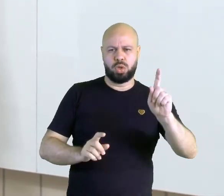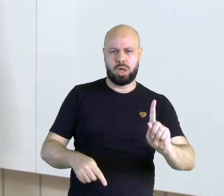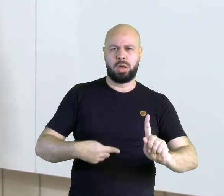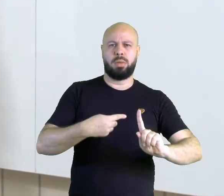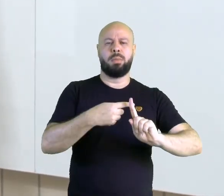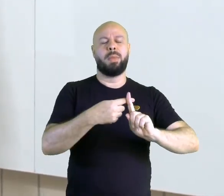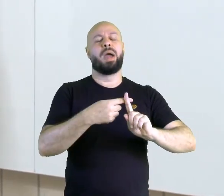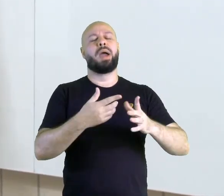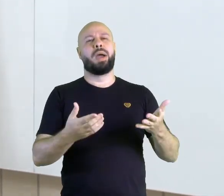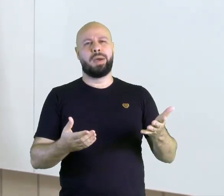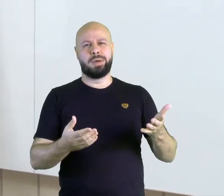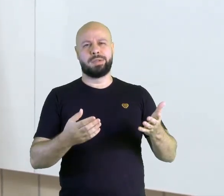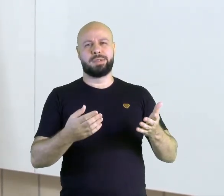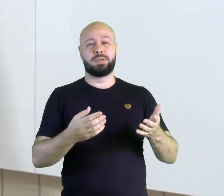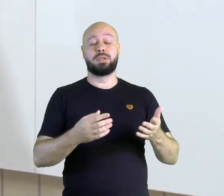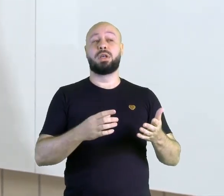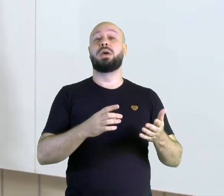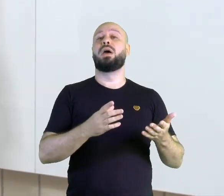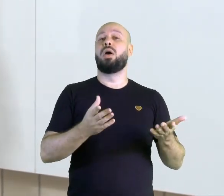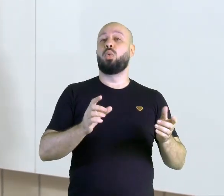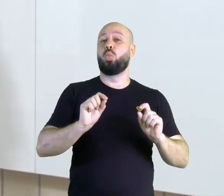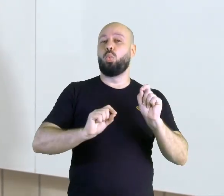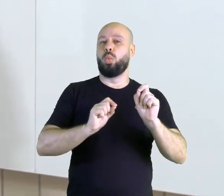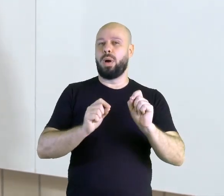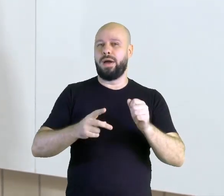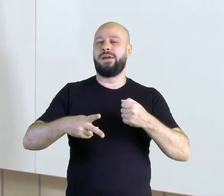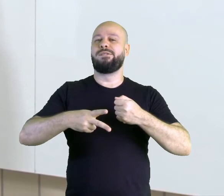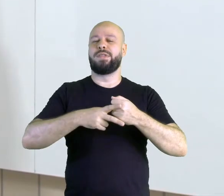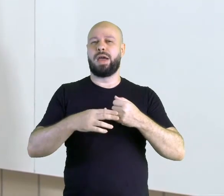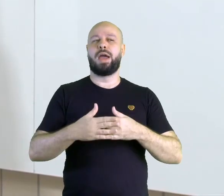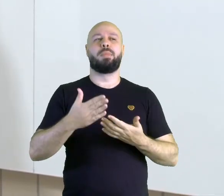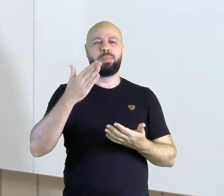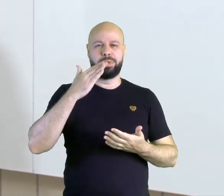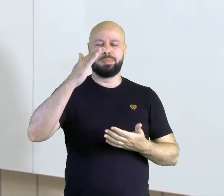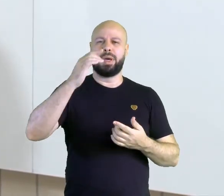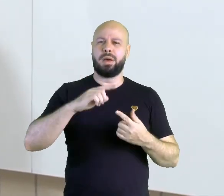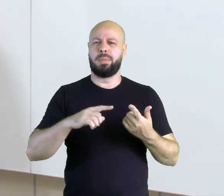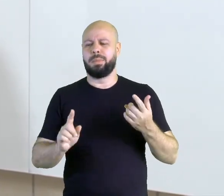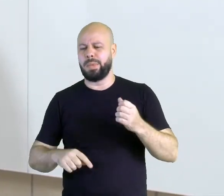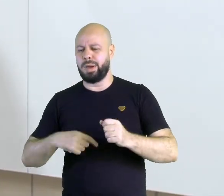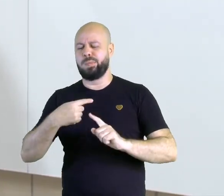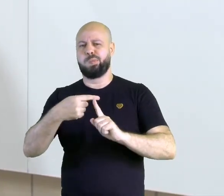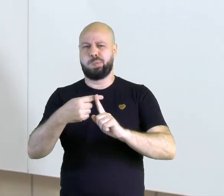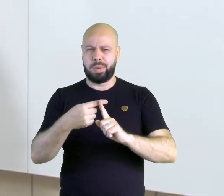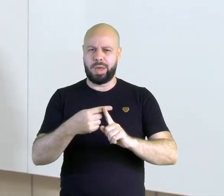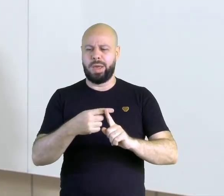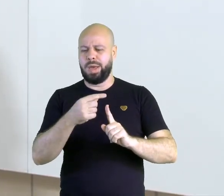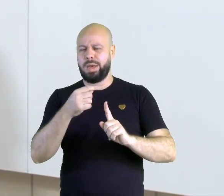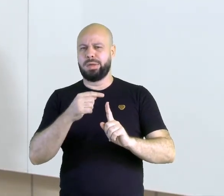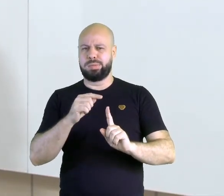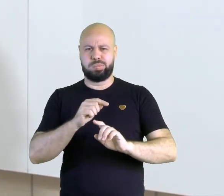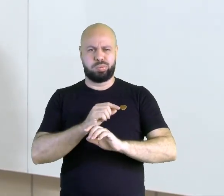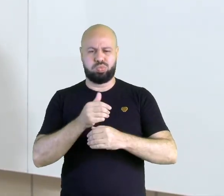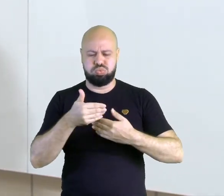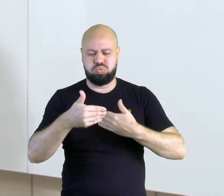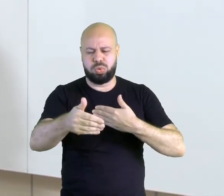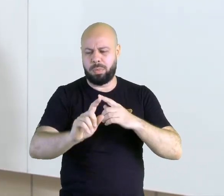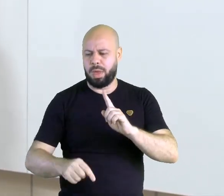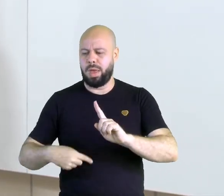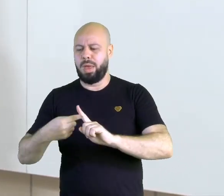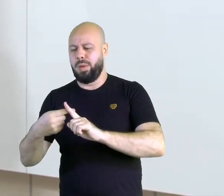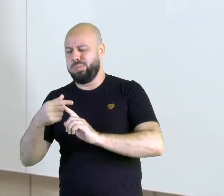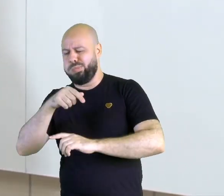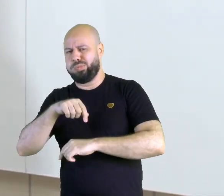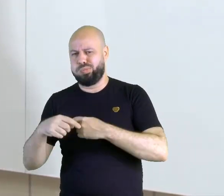né, que categoriza aí esse não, acompanhado do verbo principal com ing, ok?